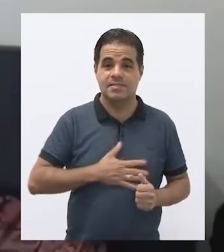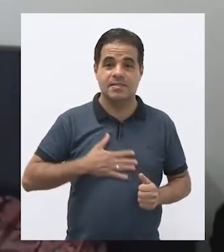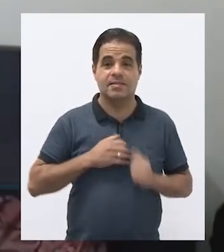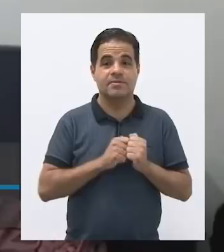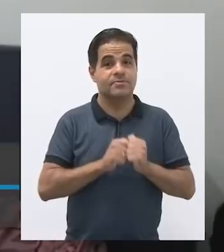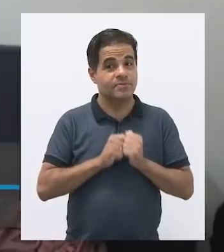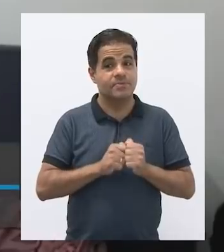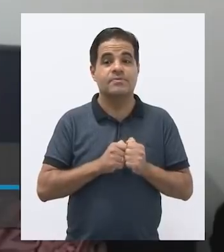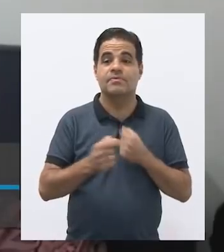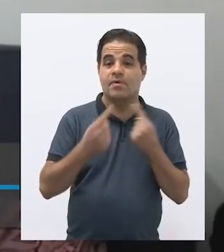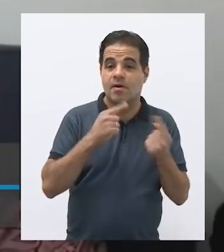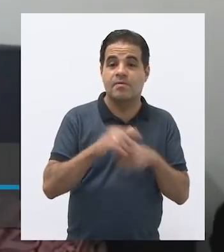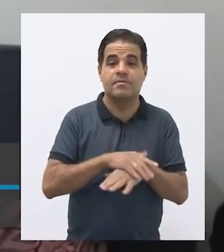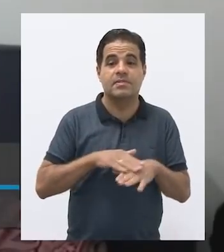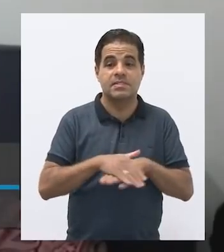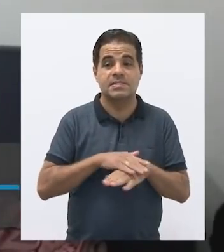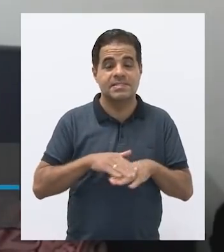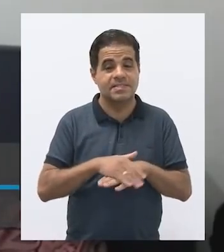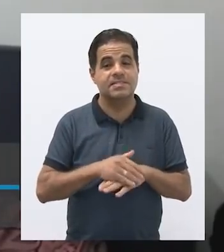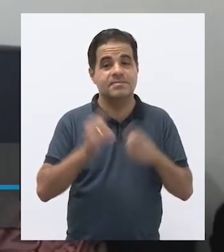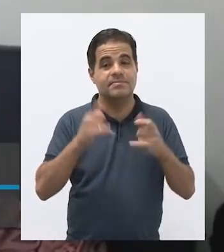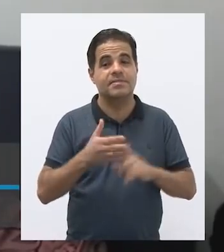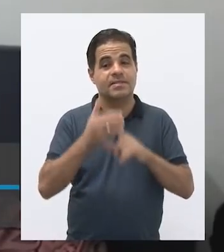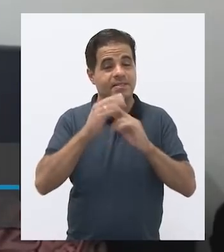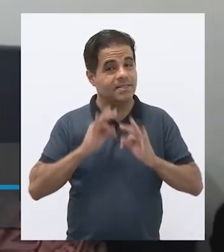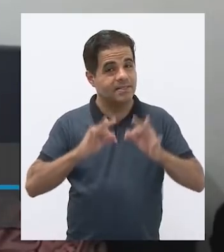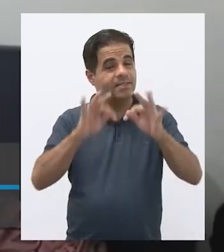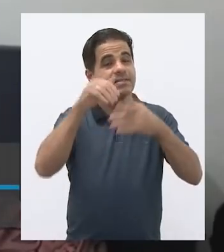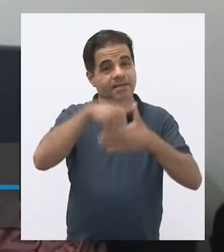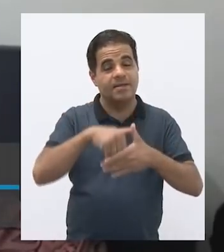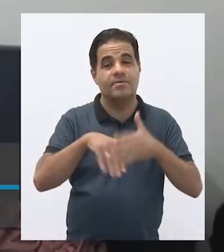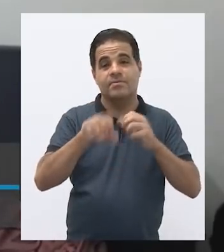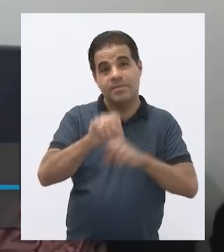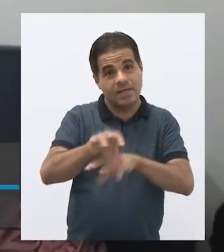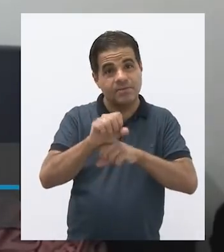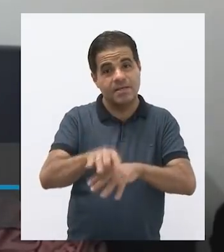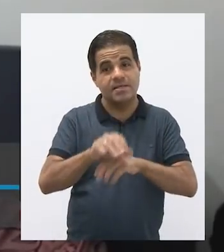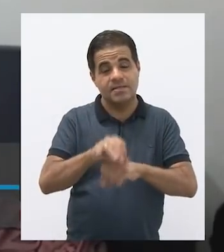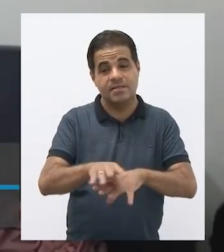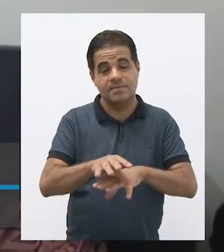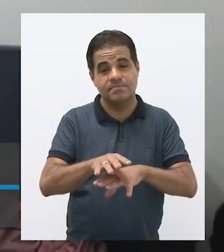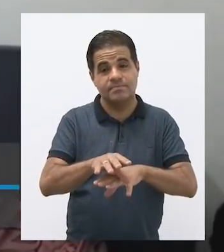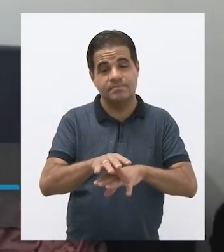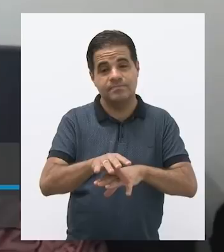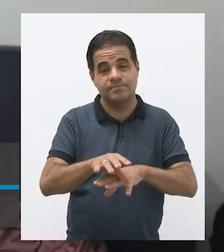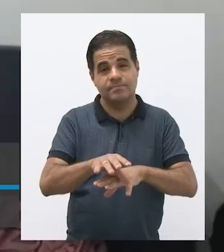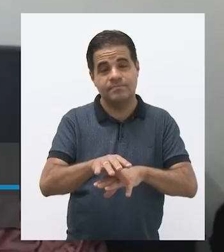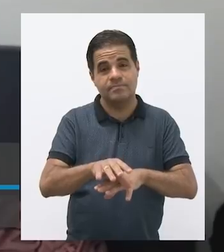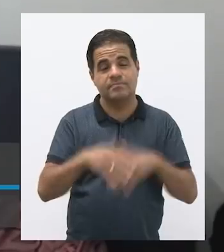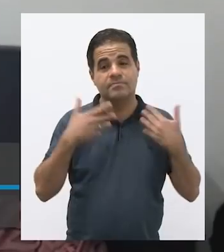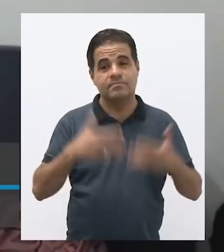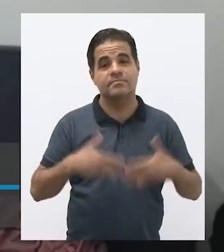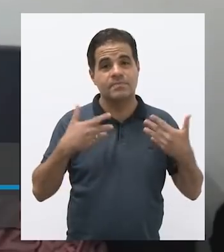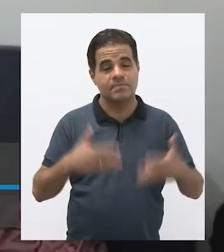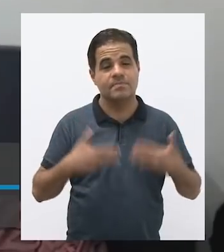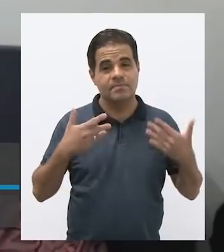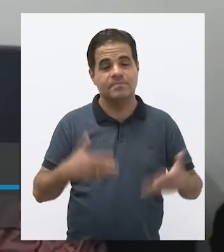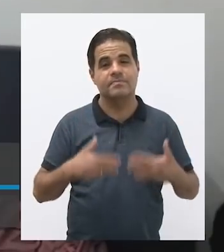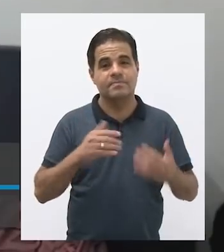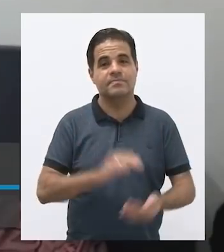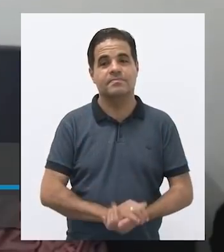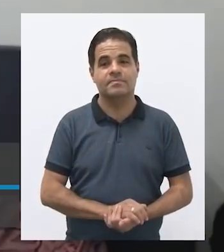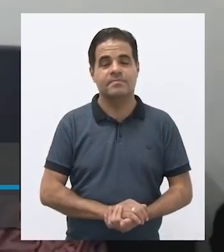vocês, falando, né, sobre tecnologia na educação. Eu também estou muito empolgado, né, pelo